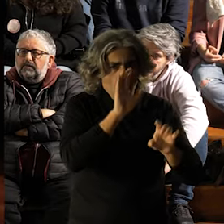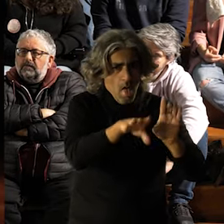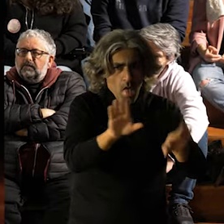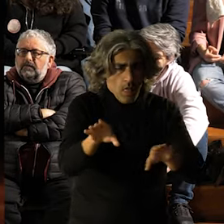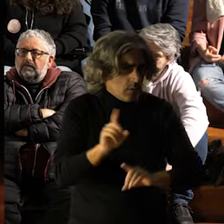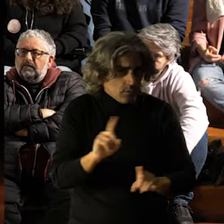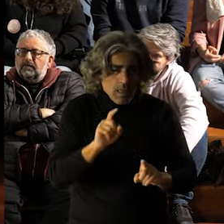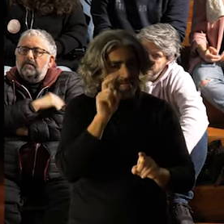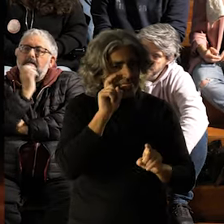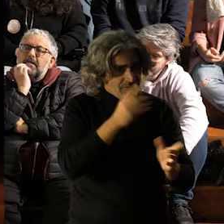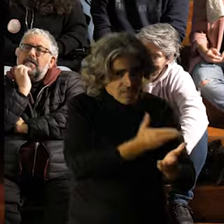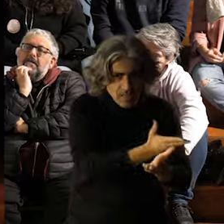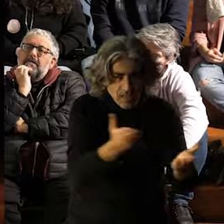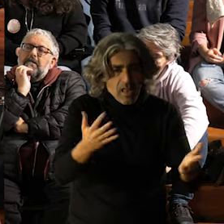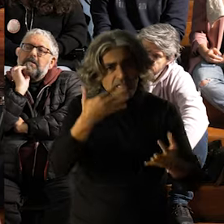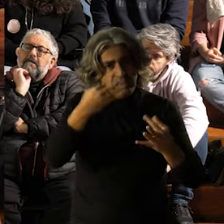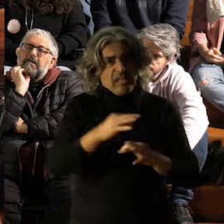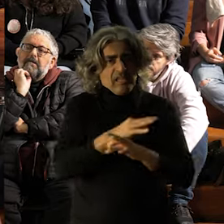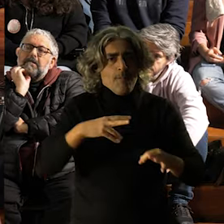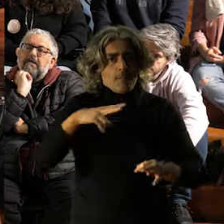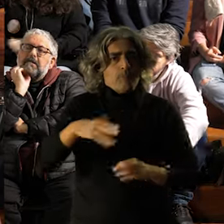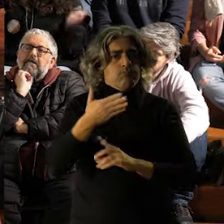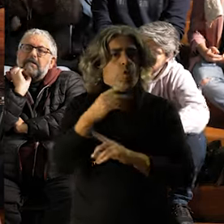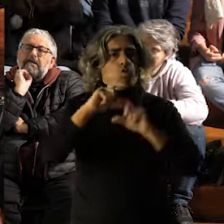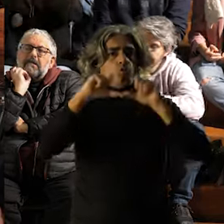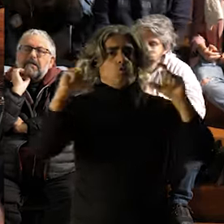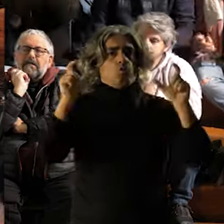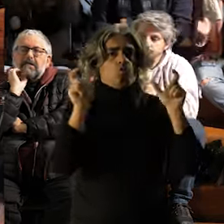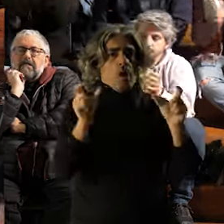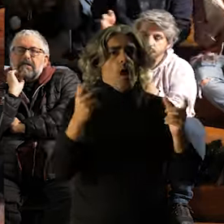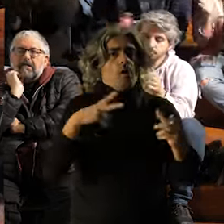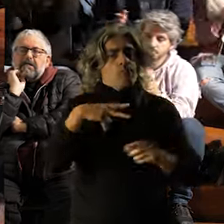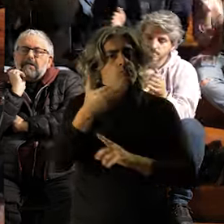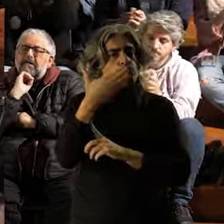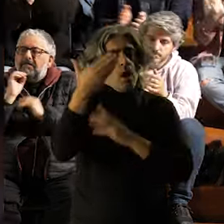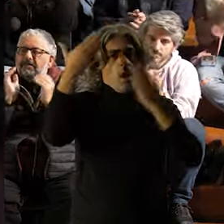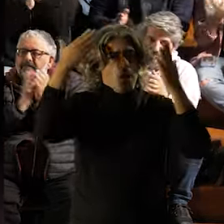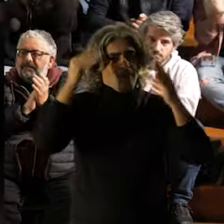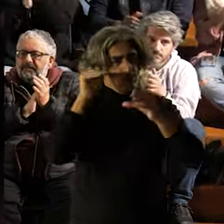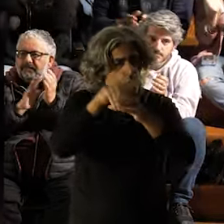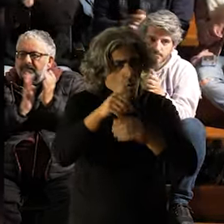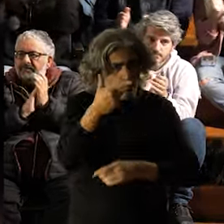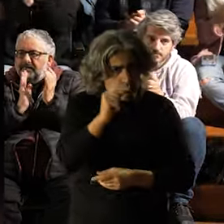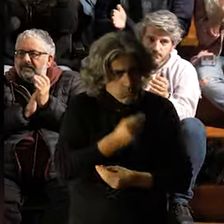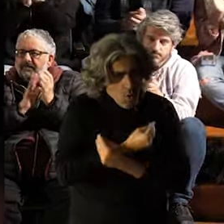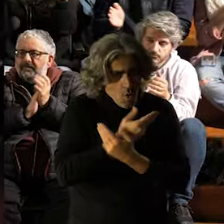para defender a dignidade de Portugal. É o voto no Bloco